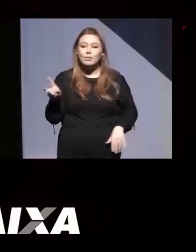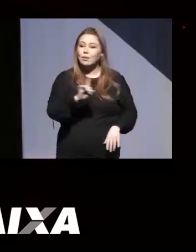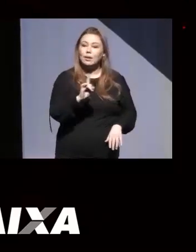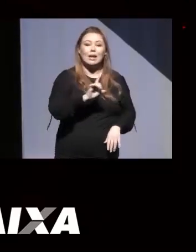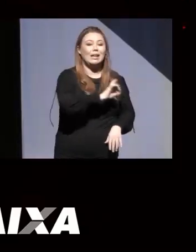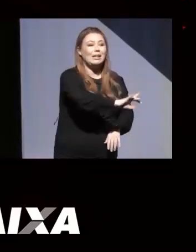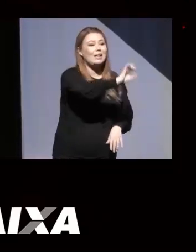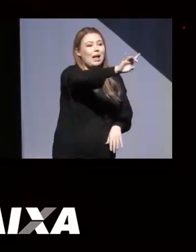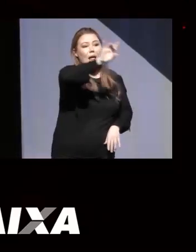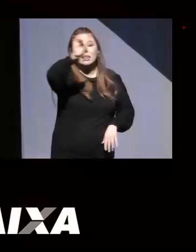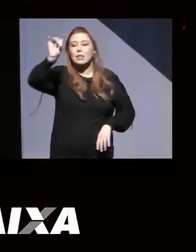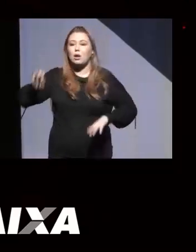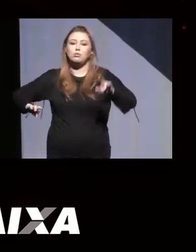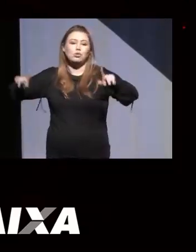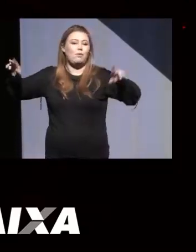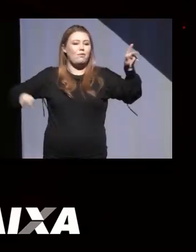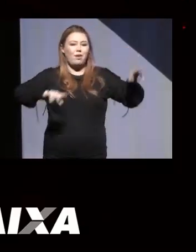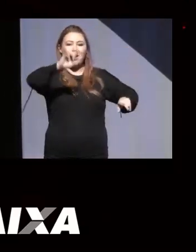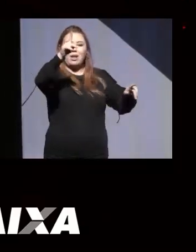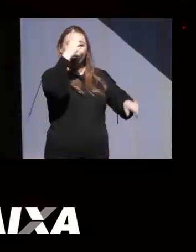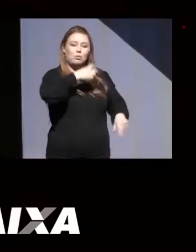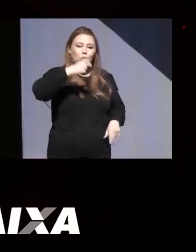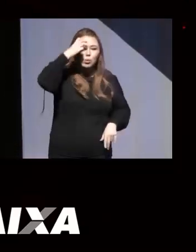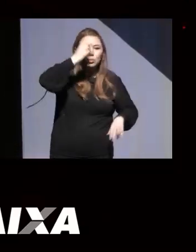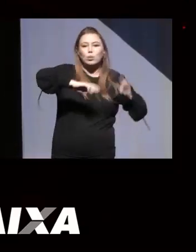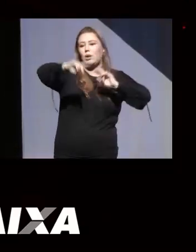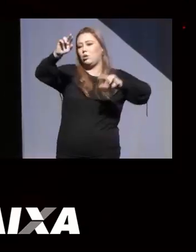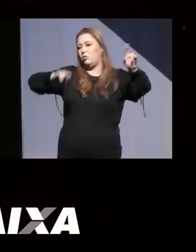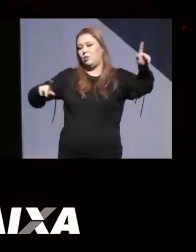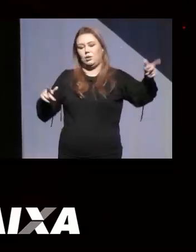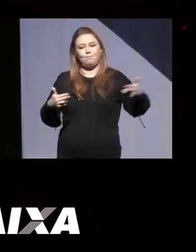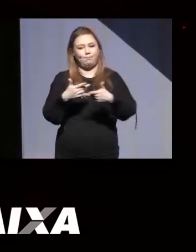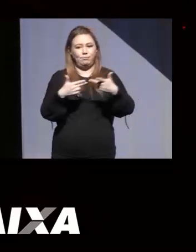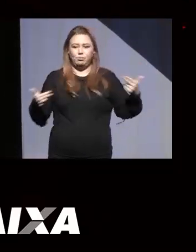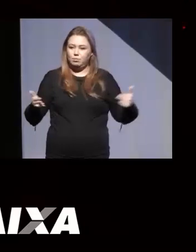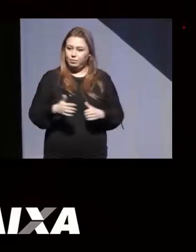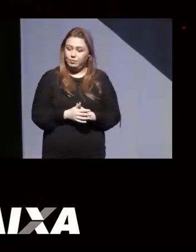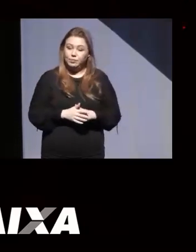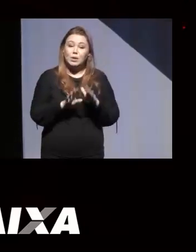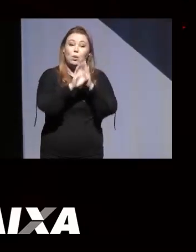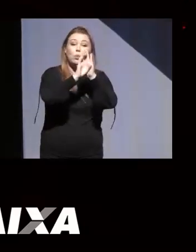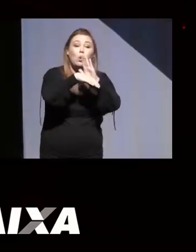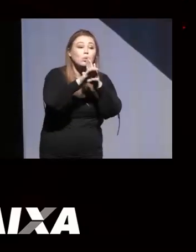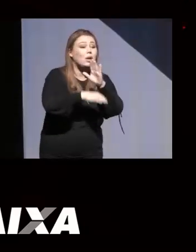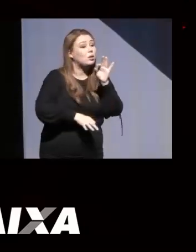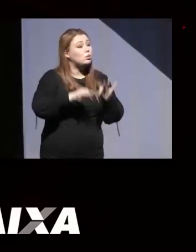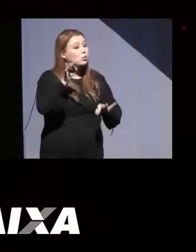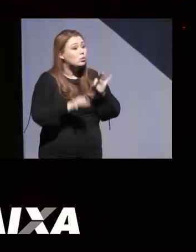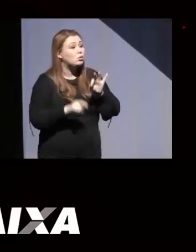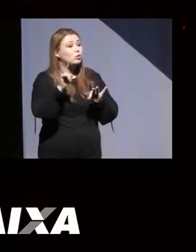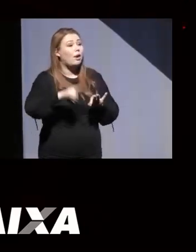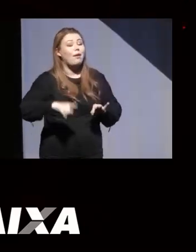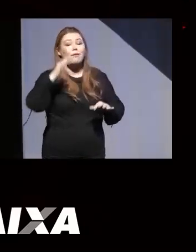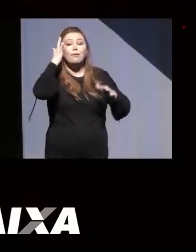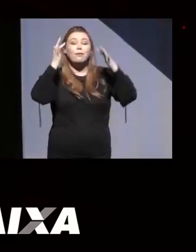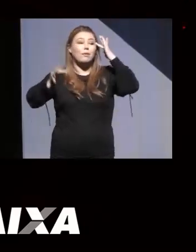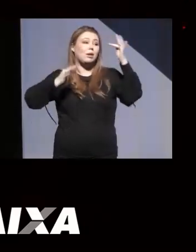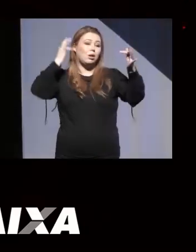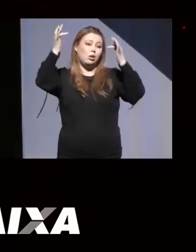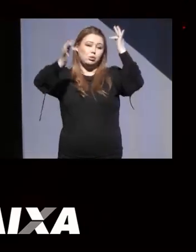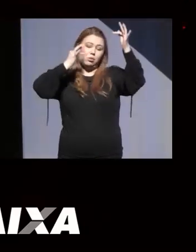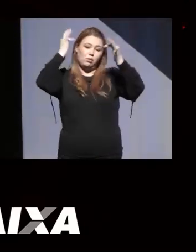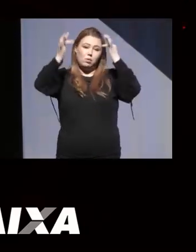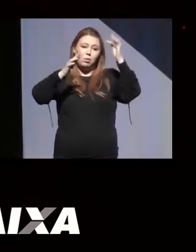necessidades, sua cultura, etc. Então, o conceito de justiça, por ser um conceito filosófico, ele é